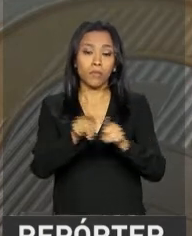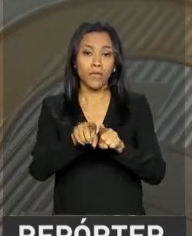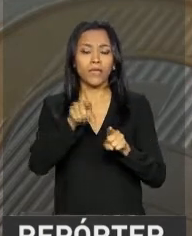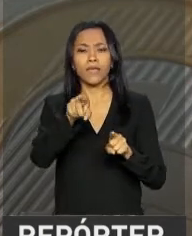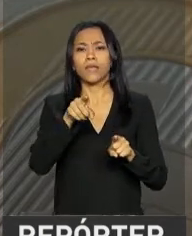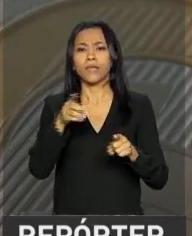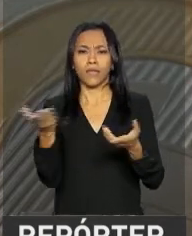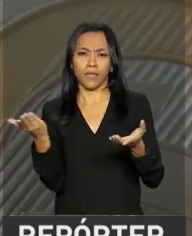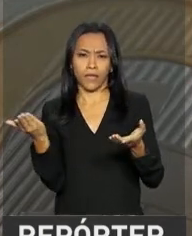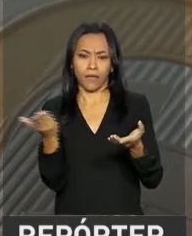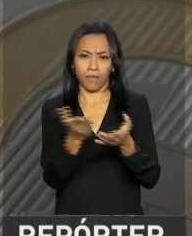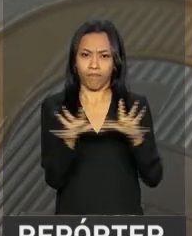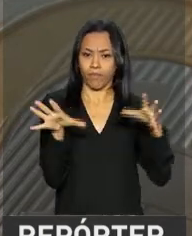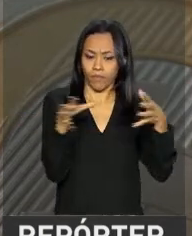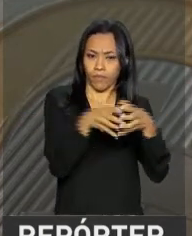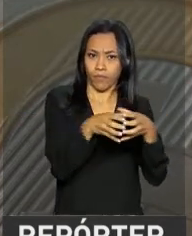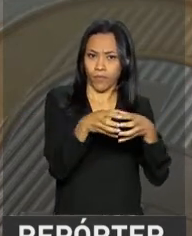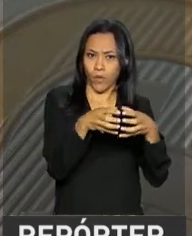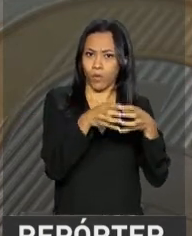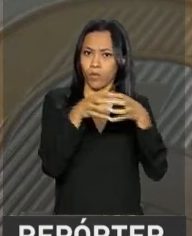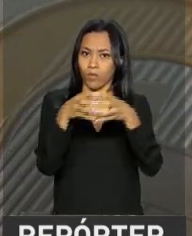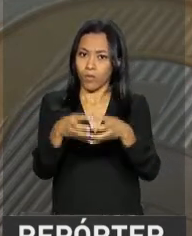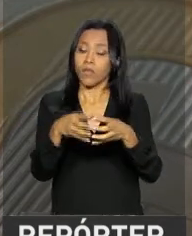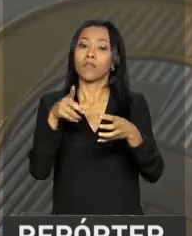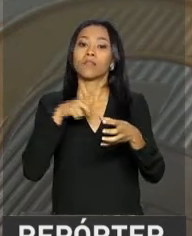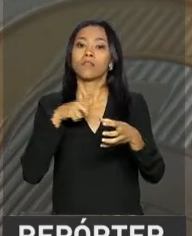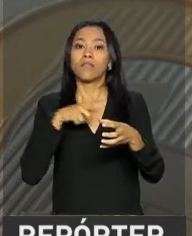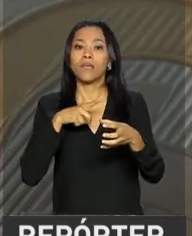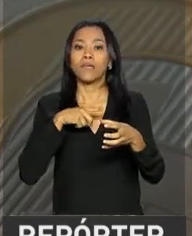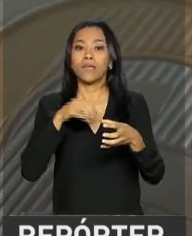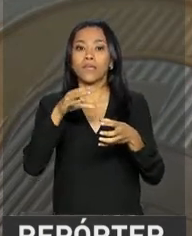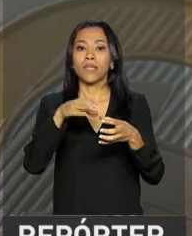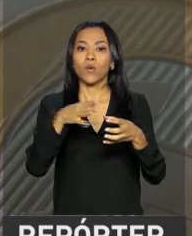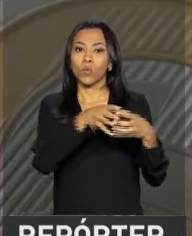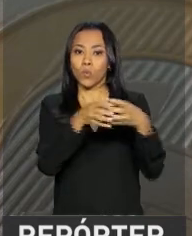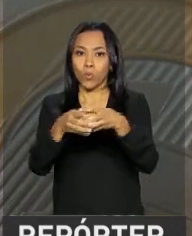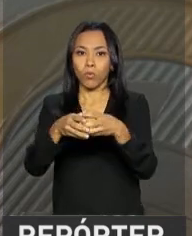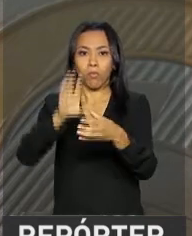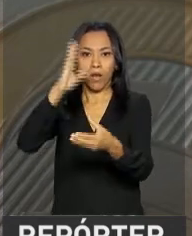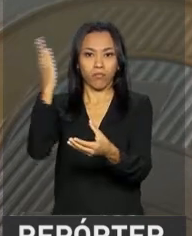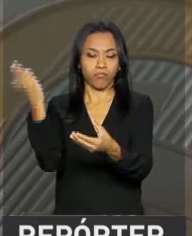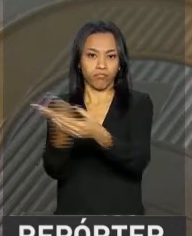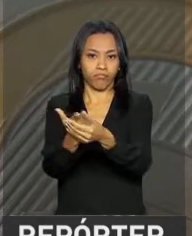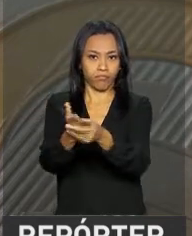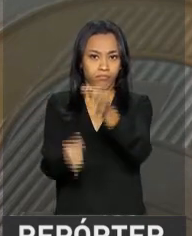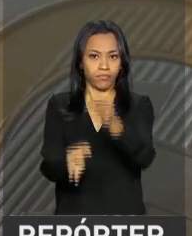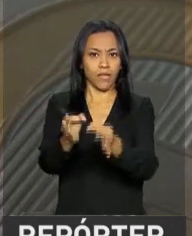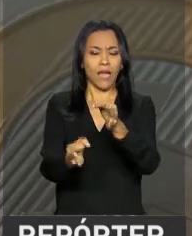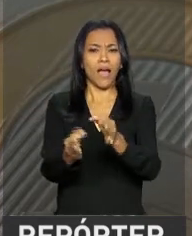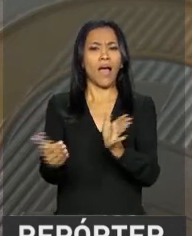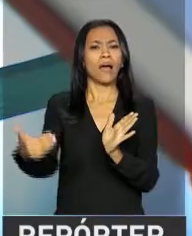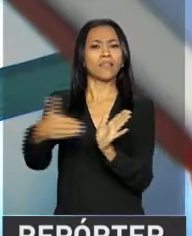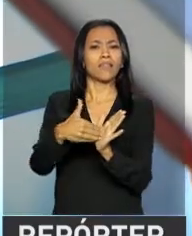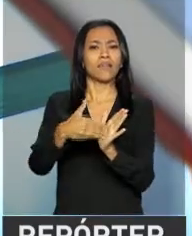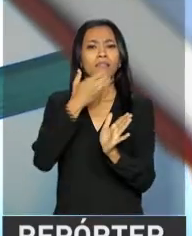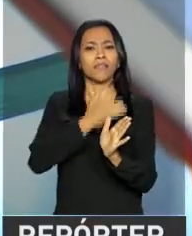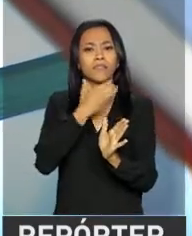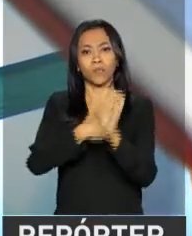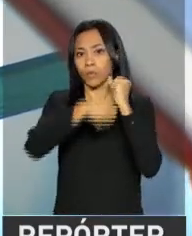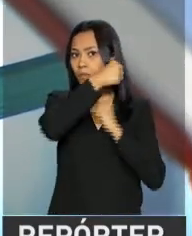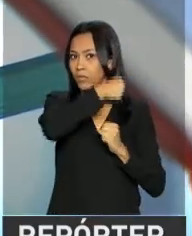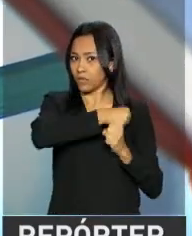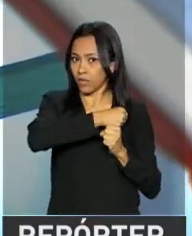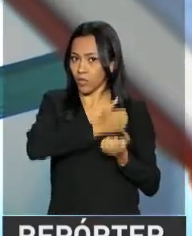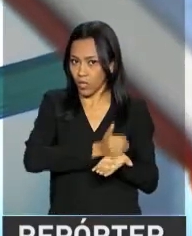ações civis públicas entraram com a execução de sentença coletiva até dezembro do ano passado para